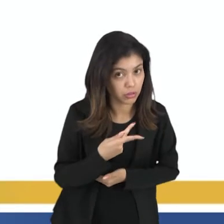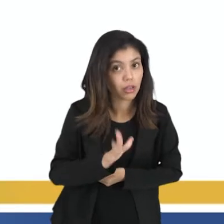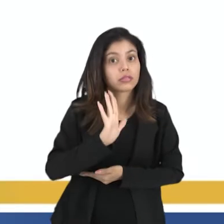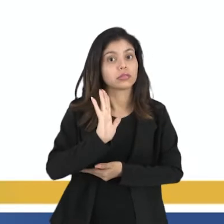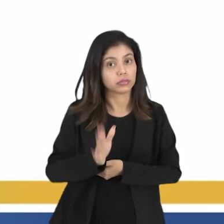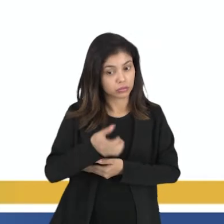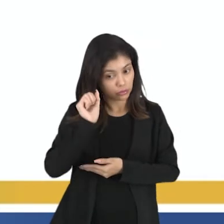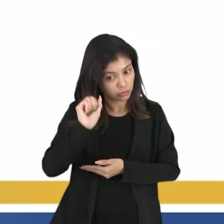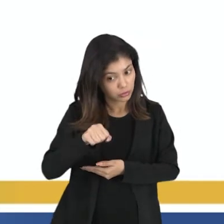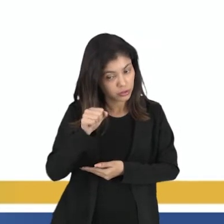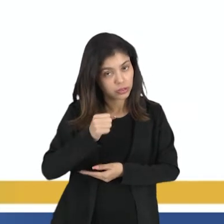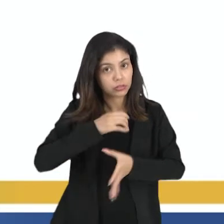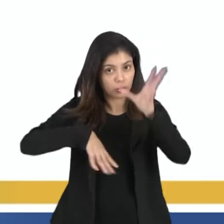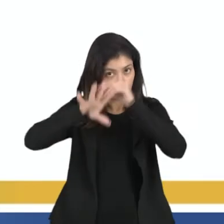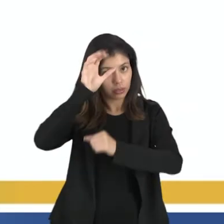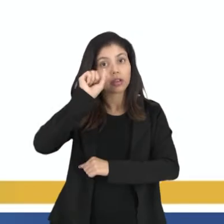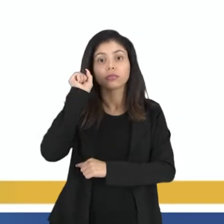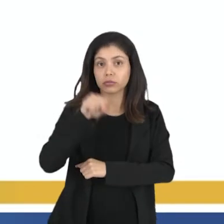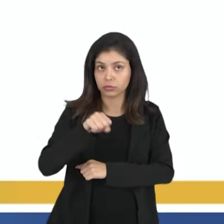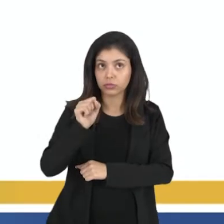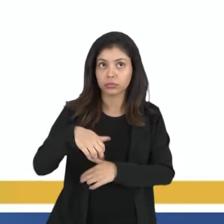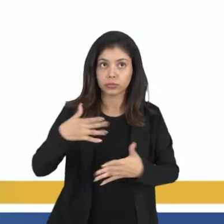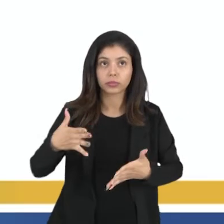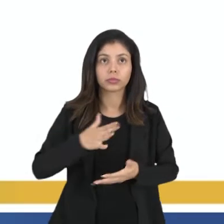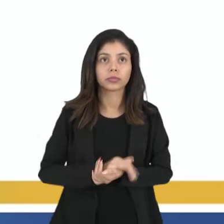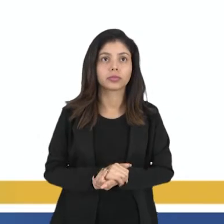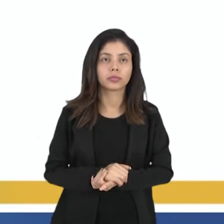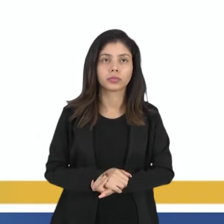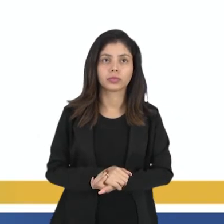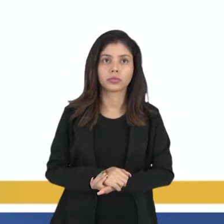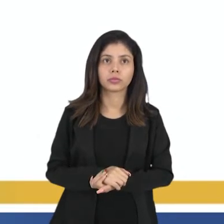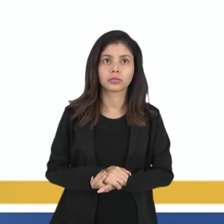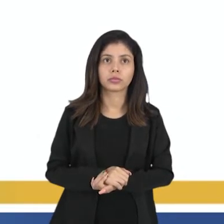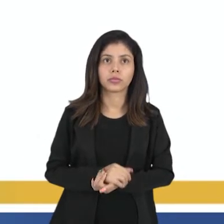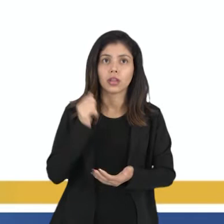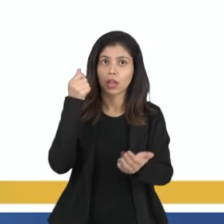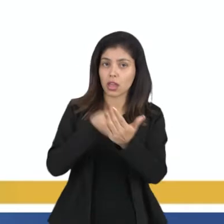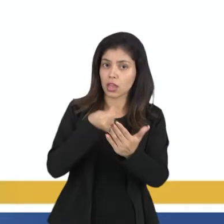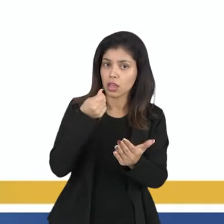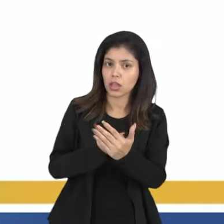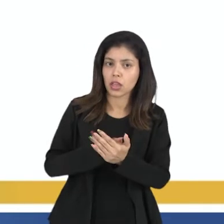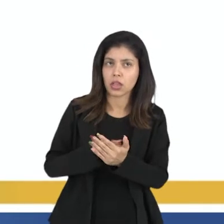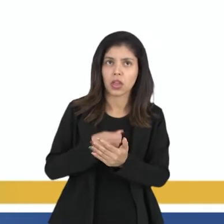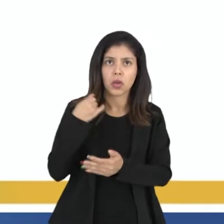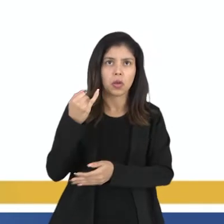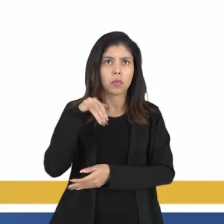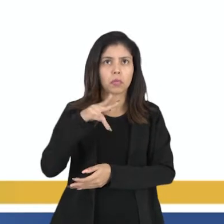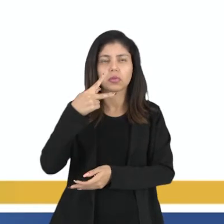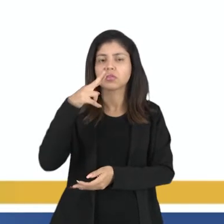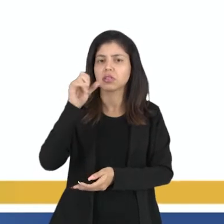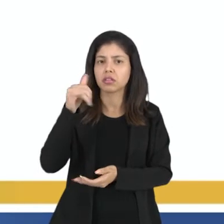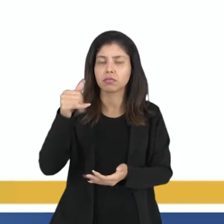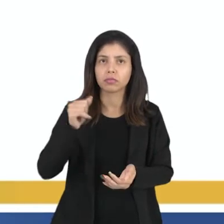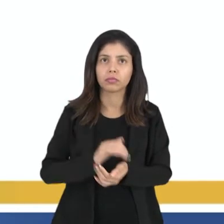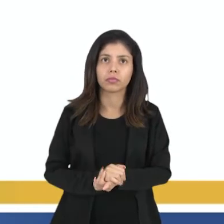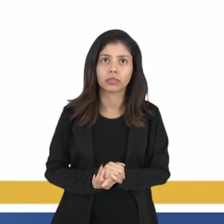uma possibilidade de um conhecimento sim, Immanuel Kant, né? Defende que o conhecimento é impossível,